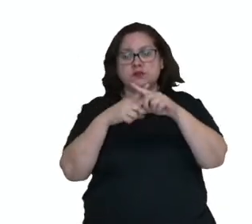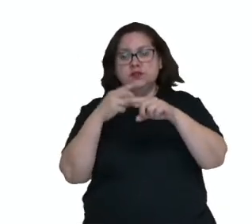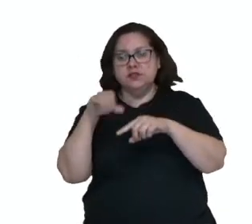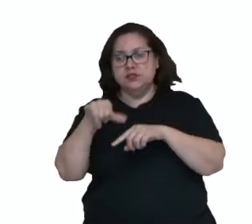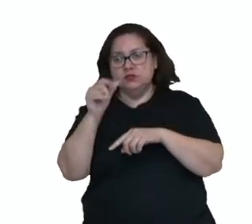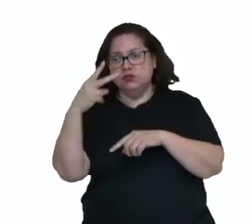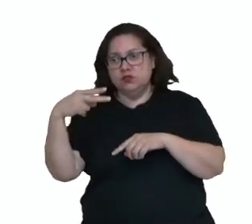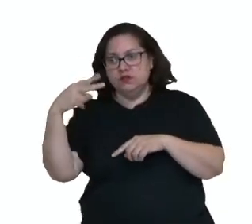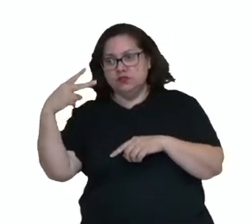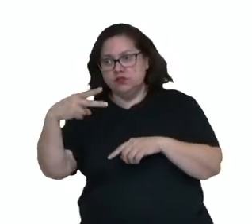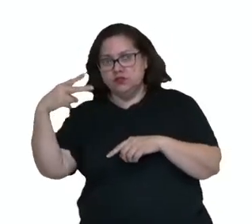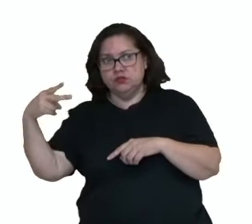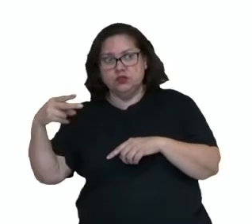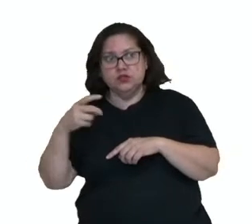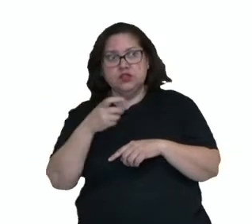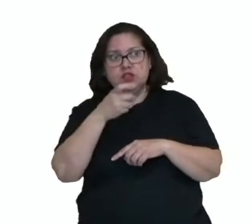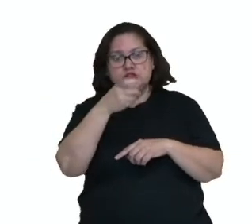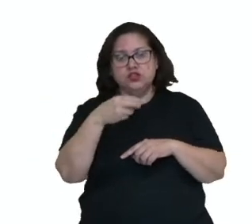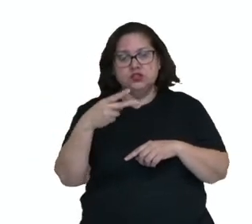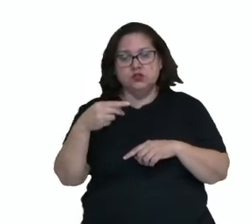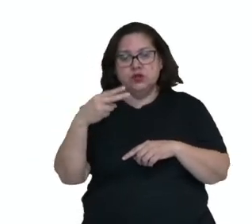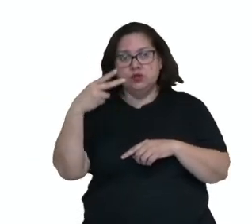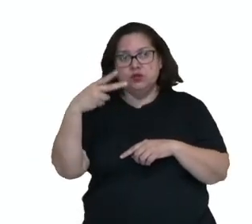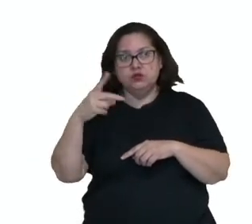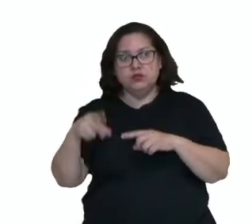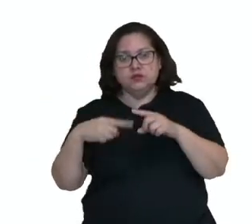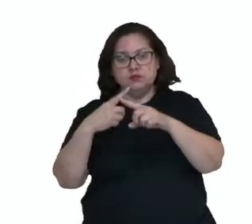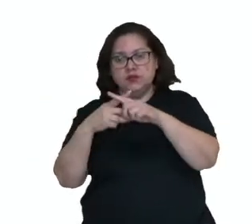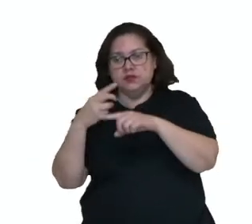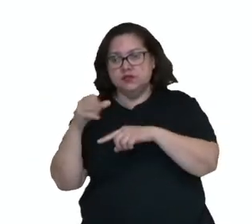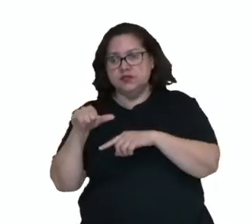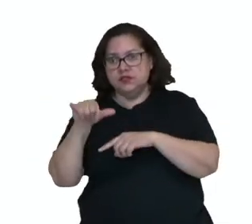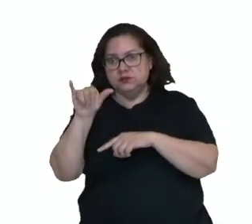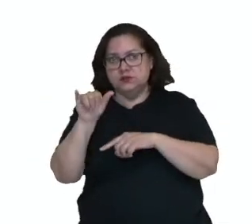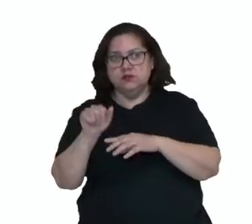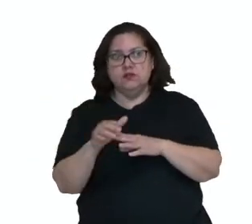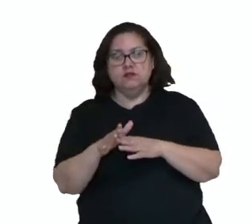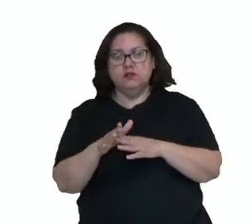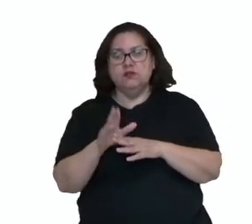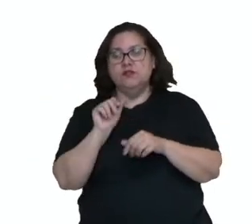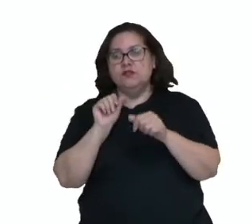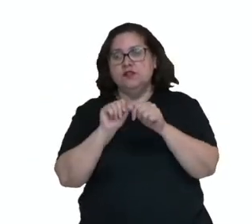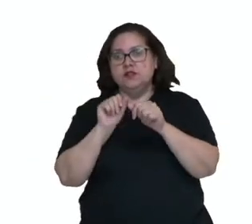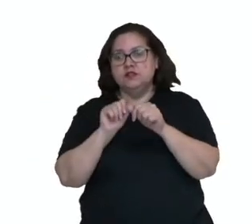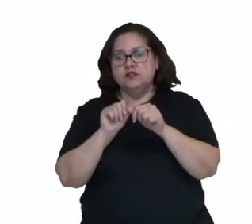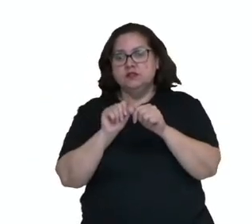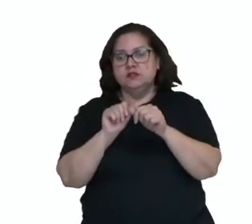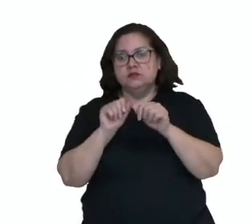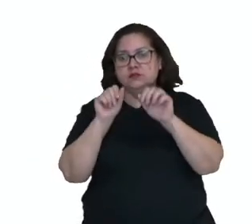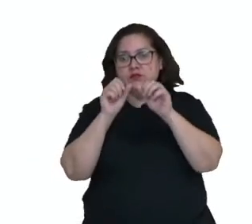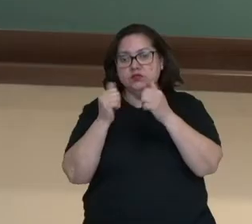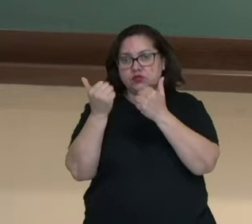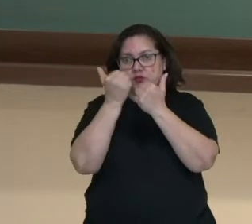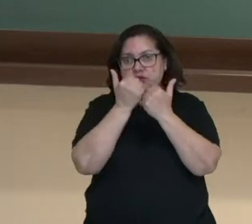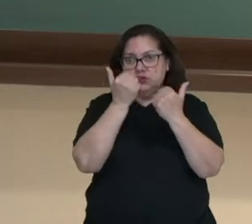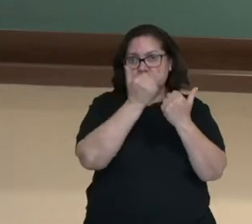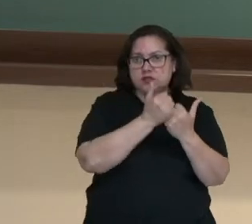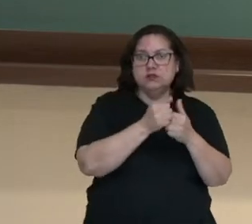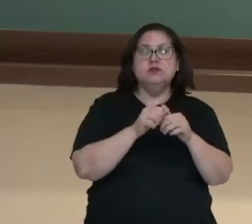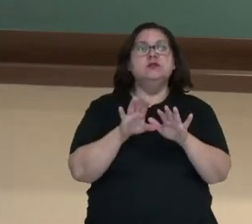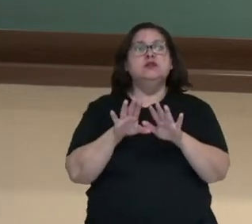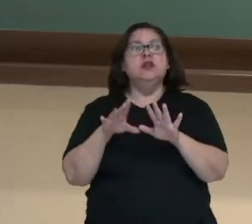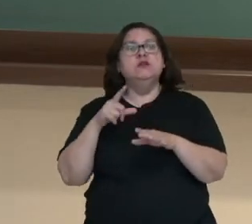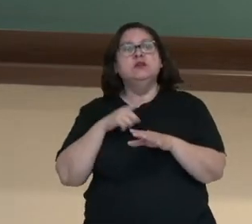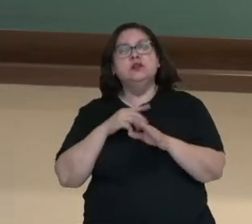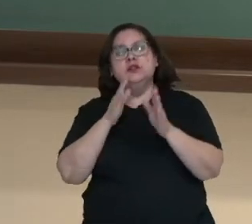igual a 22 e X é igual a 2 mais Y. Vamos resolver pelo método da substituição e